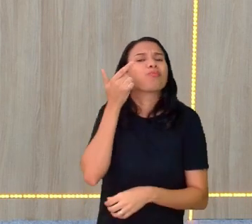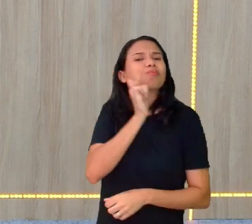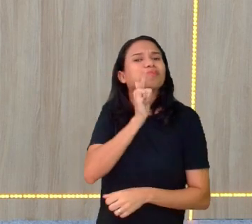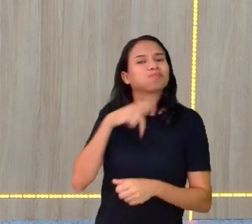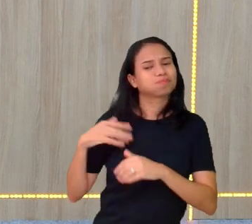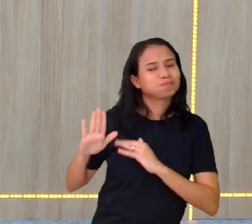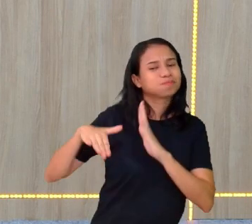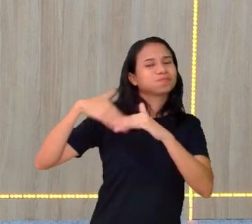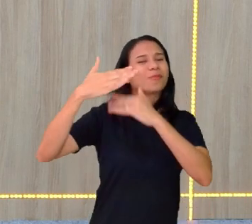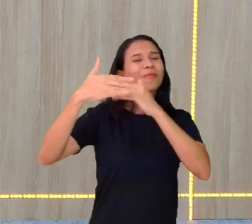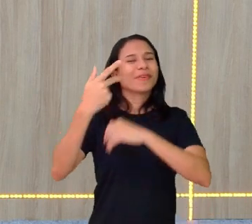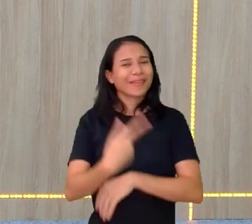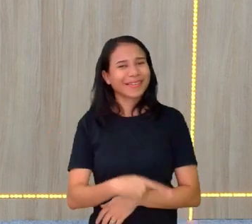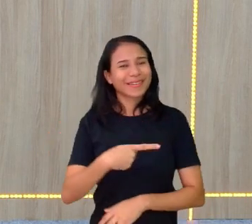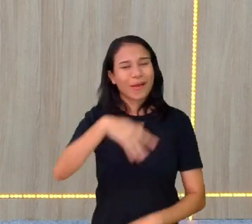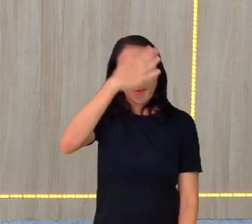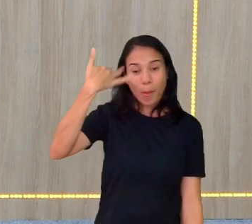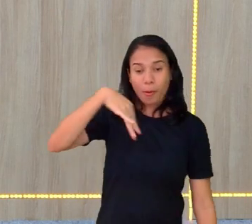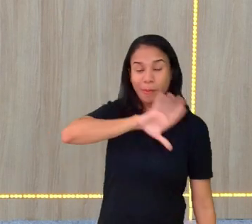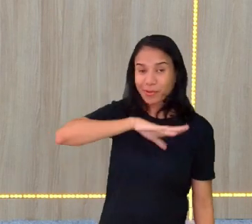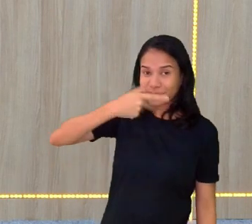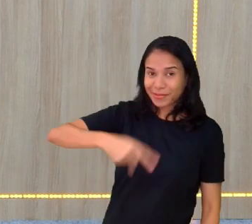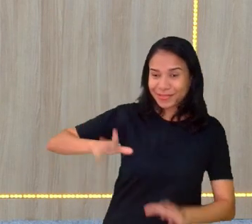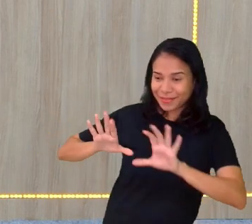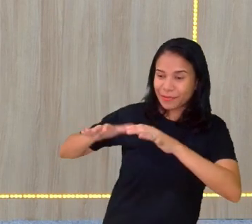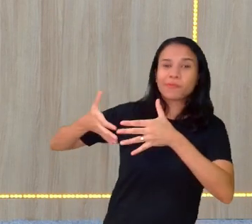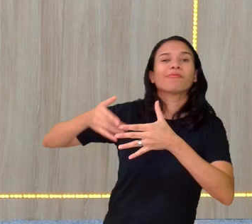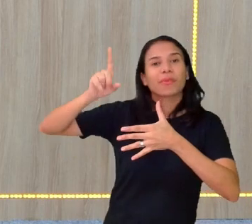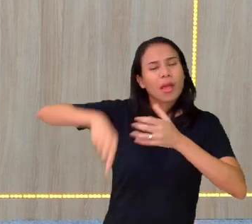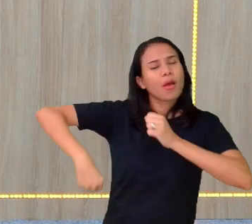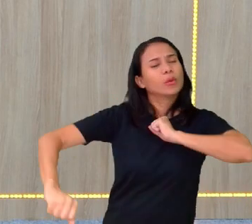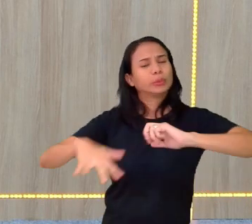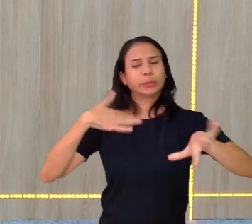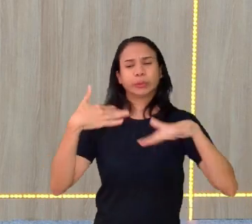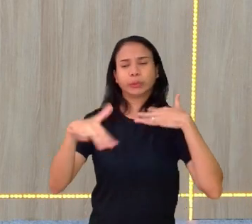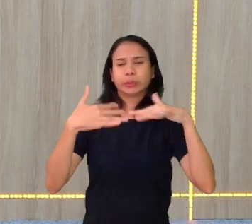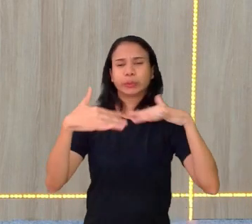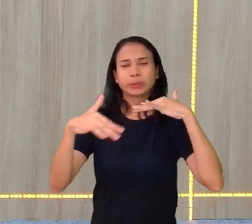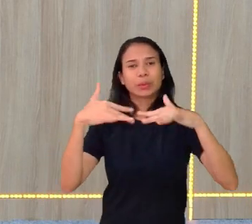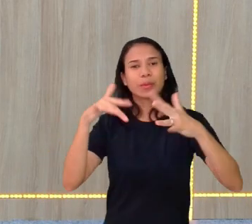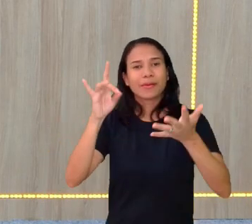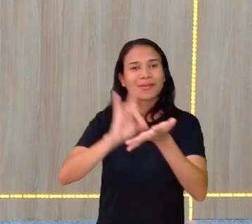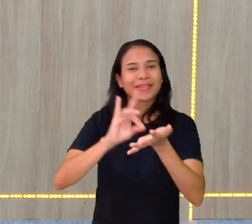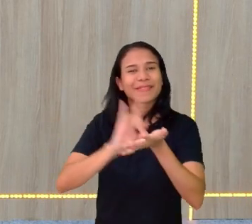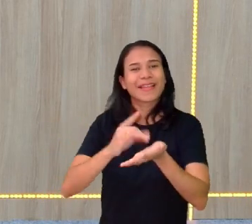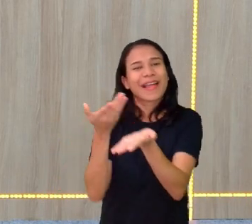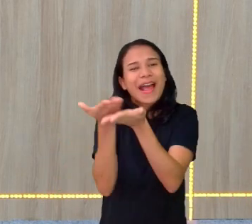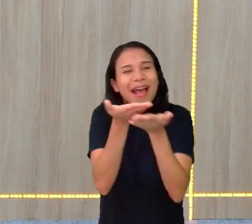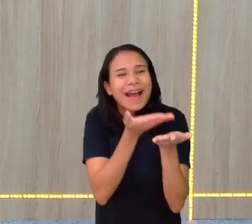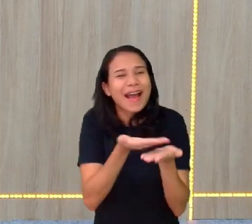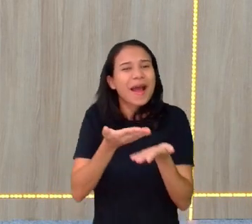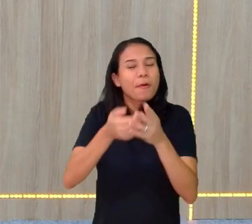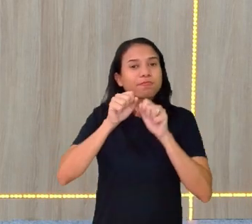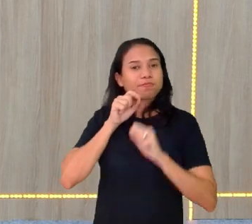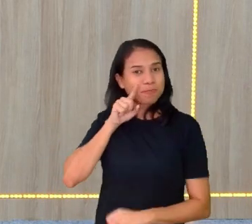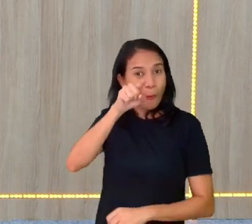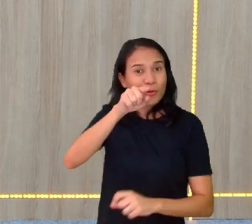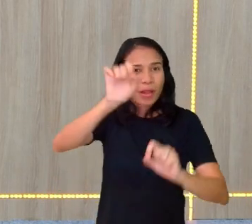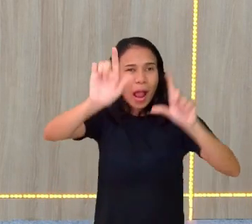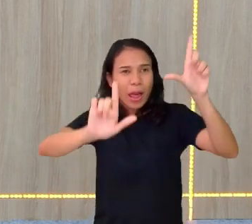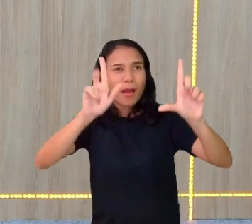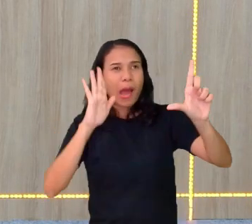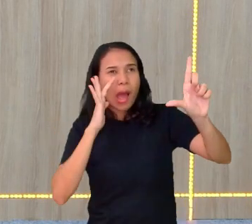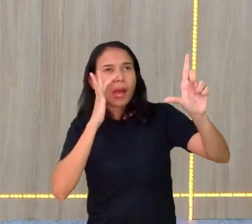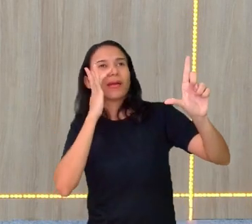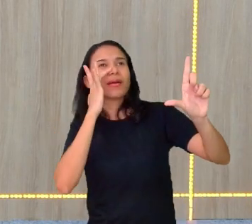conseguiria andar, viu, gente? A galera aqui, olha, é um corre-corre para que essa aula chegue aí na sua telinha